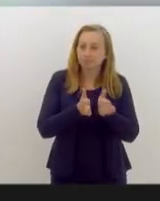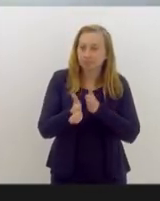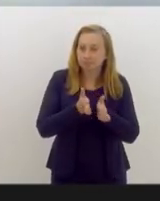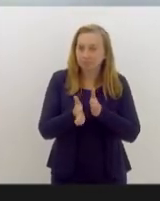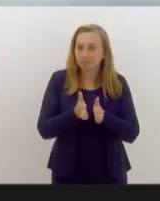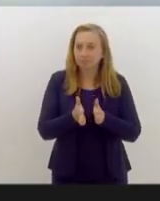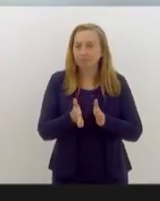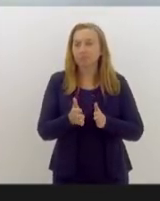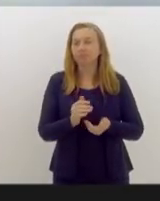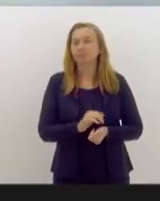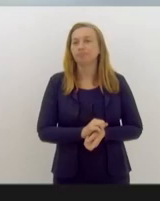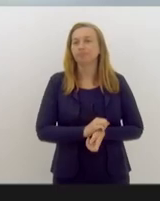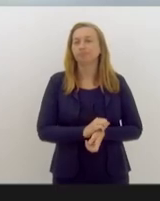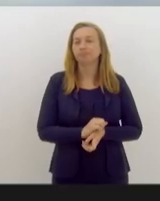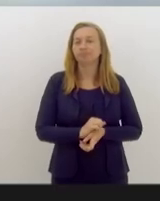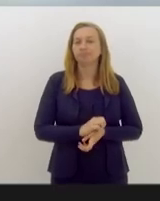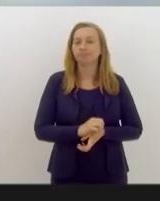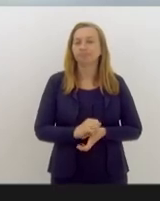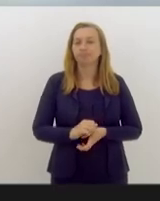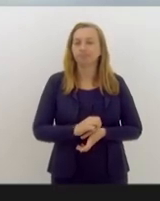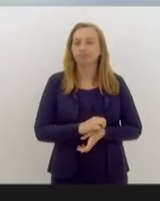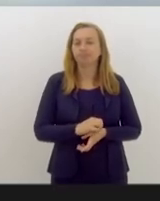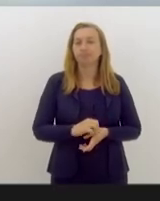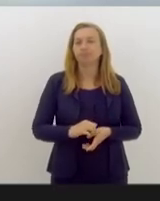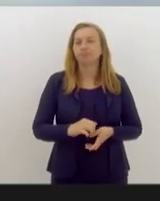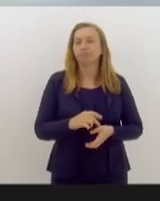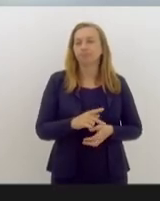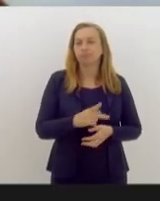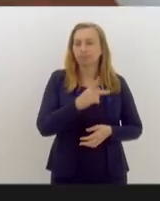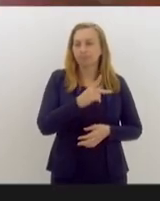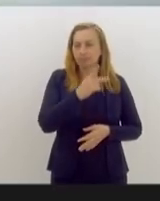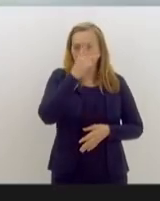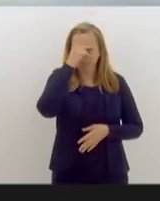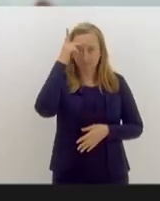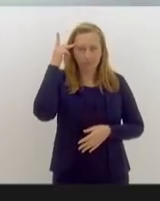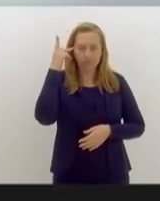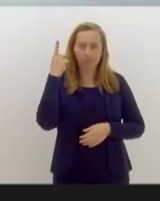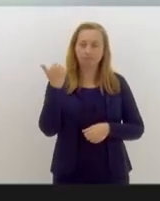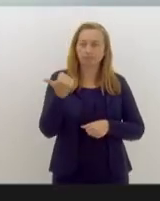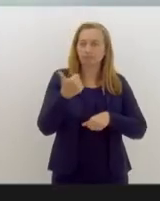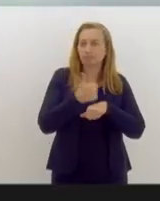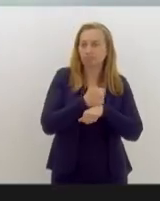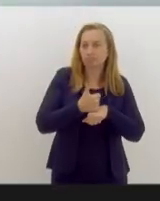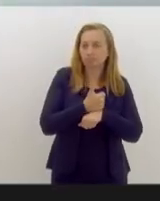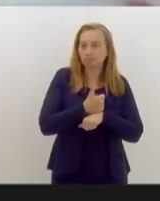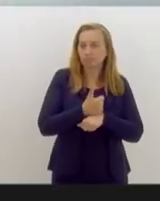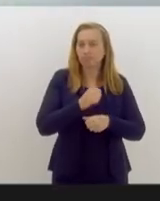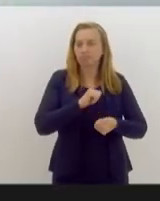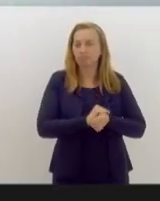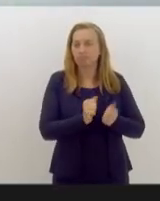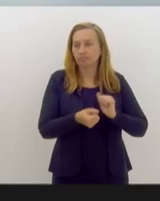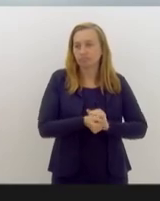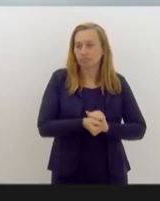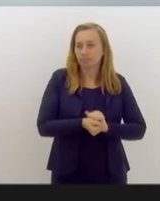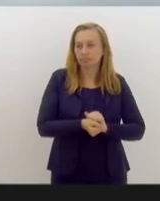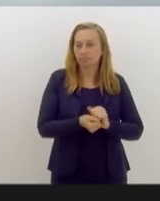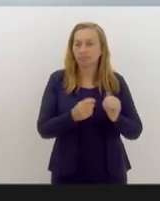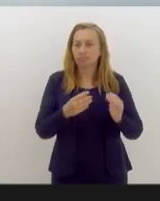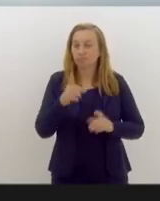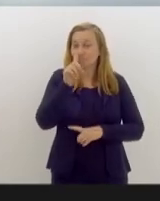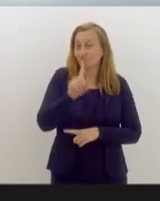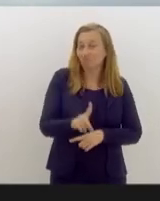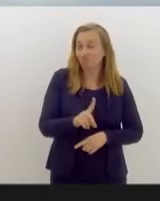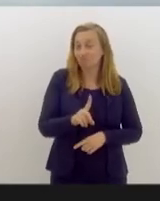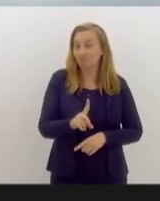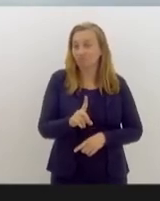um mediador e cuidador, de que, como eles ainda estão no prazo para atender essa meta, a exequibilidade desses direitos não